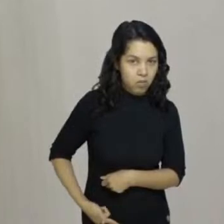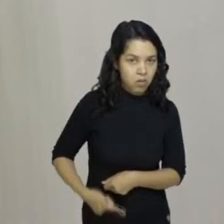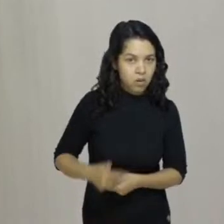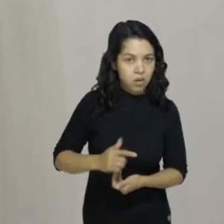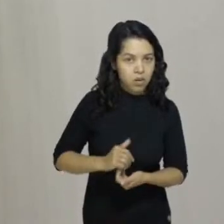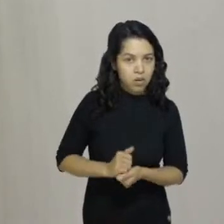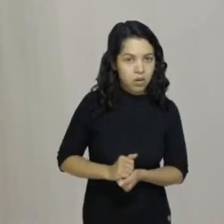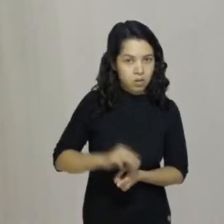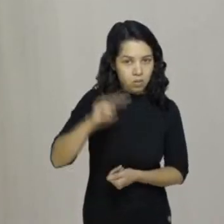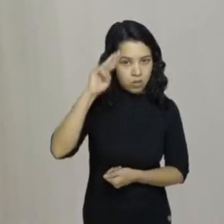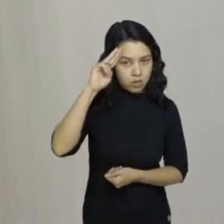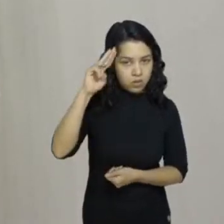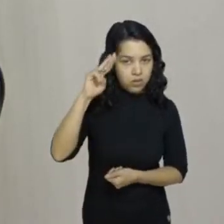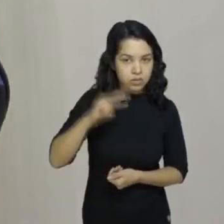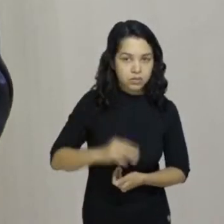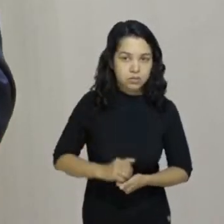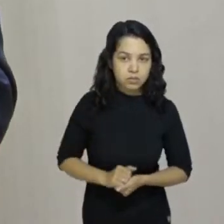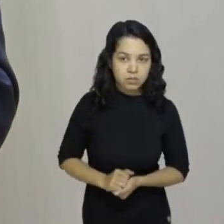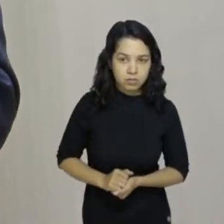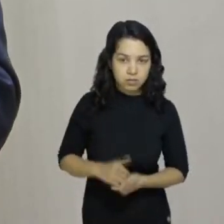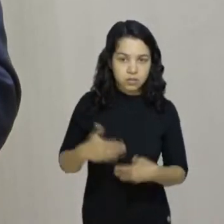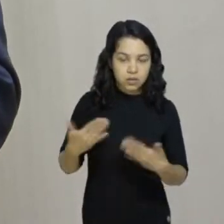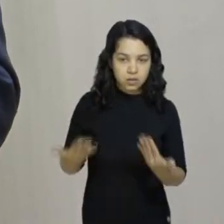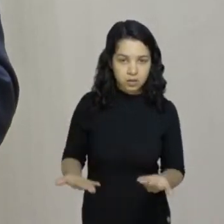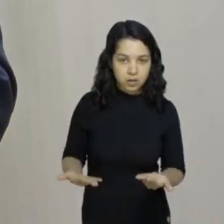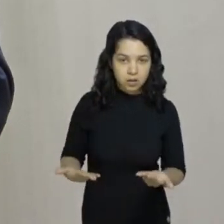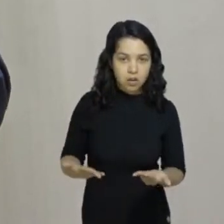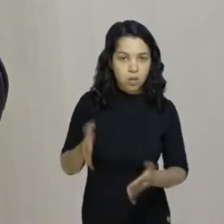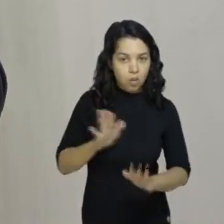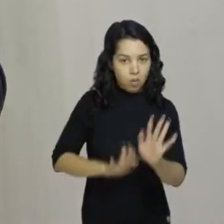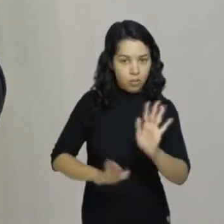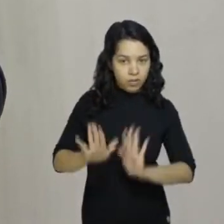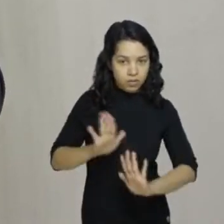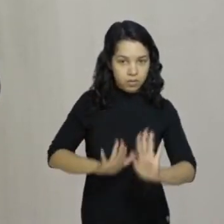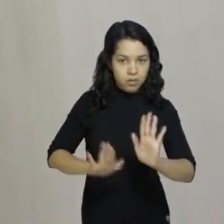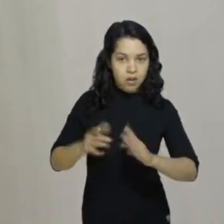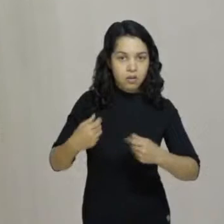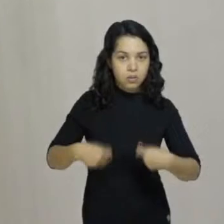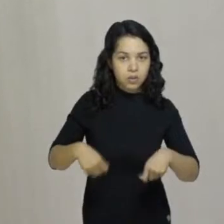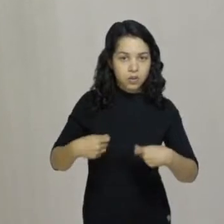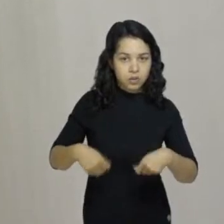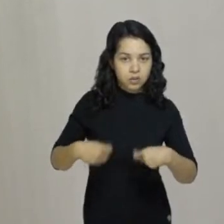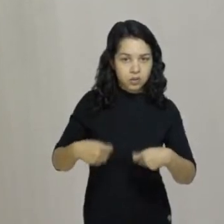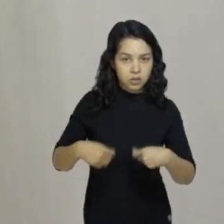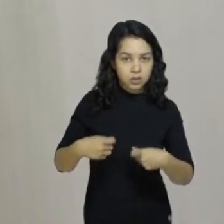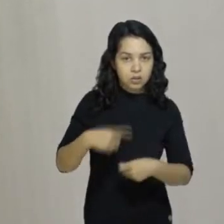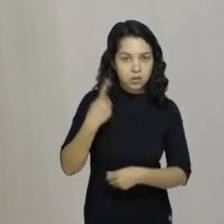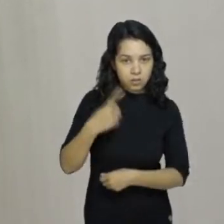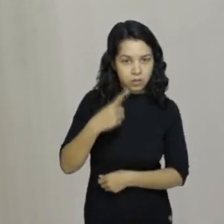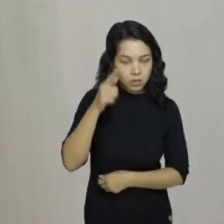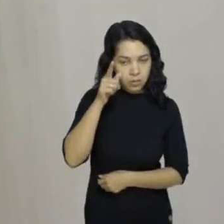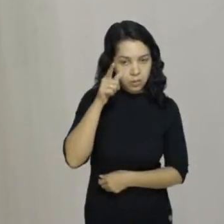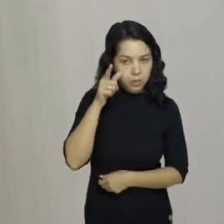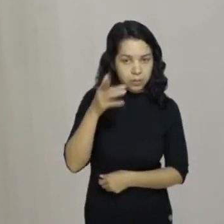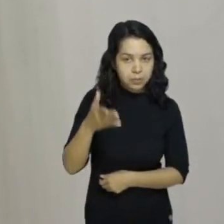Moisés Então tem que ter muito cuidado com isso o deputado Lunelli seguida